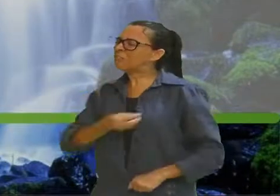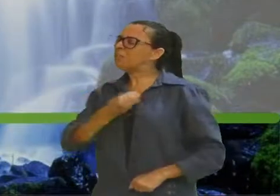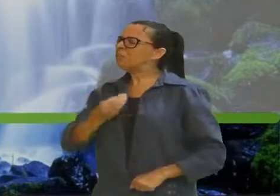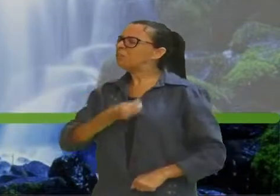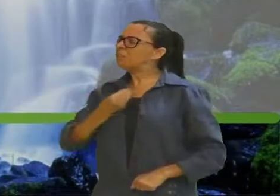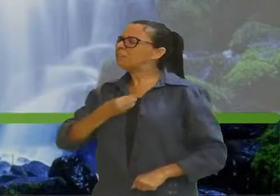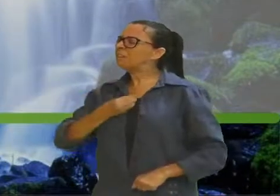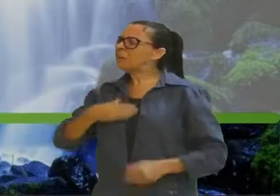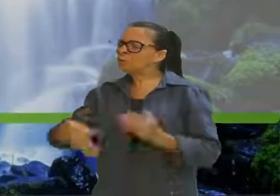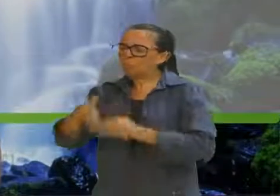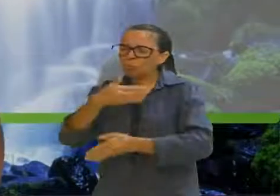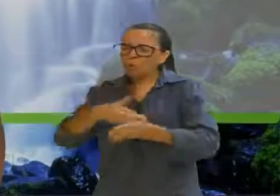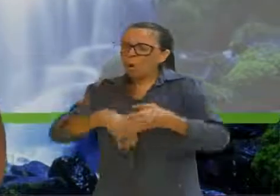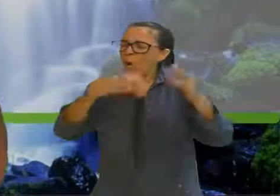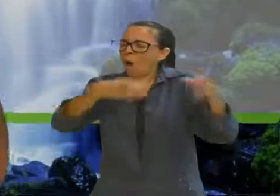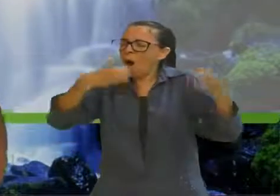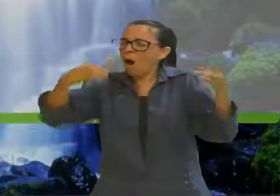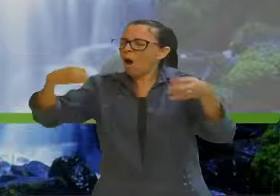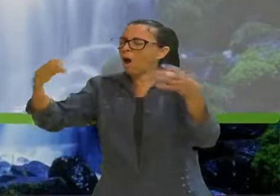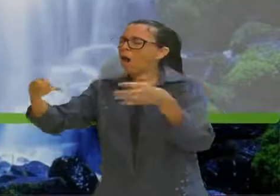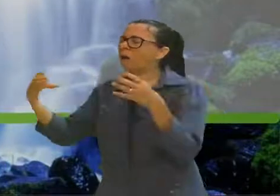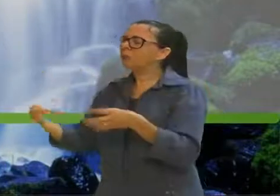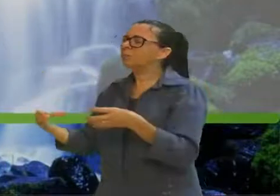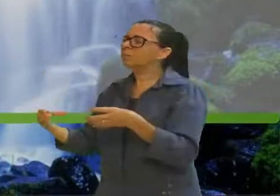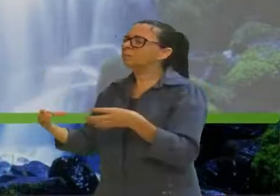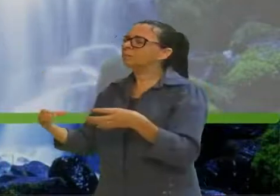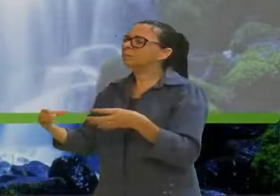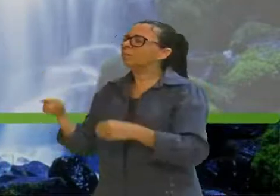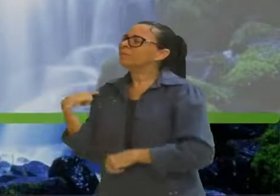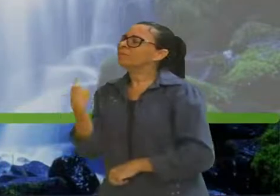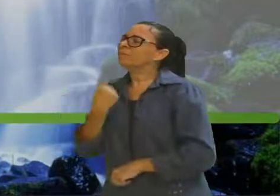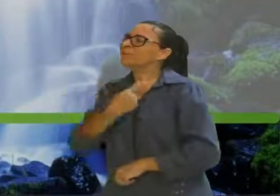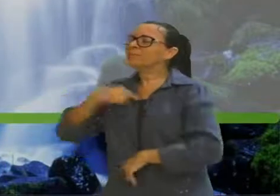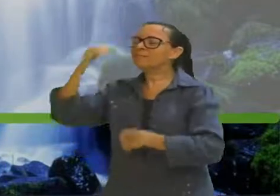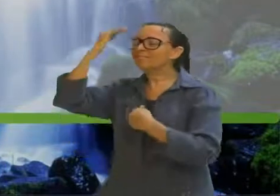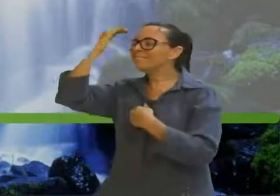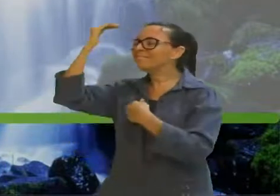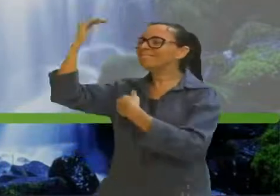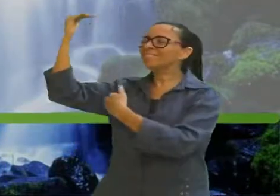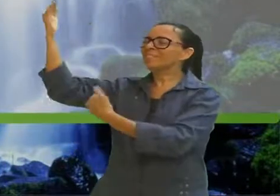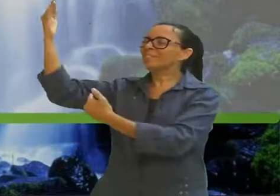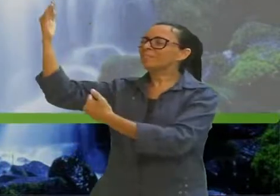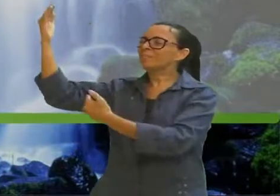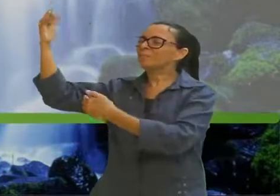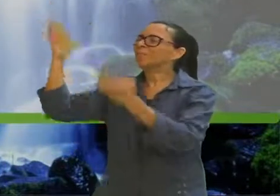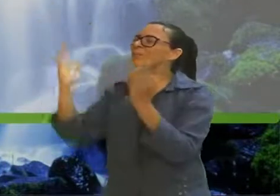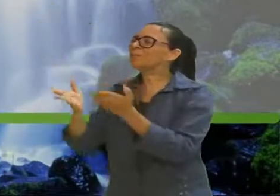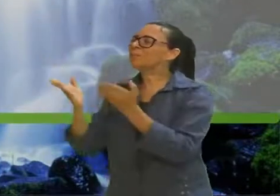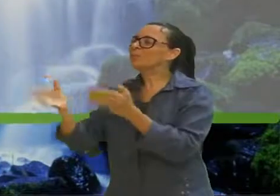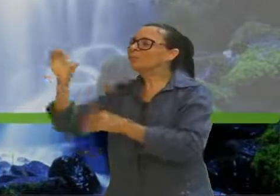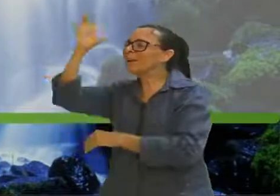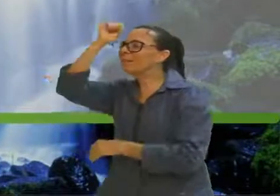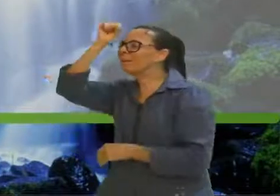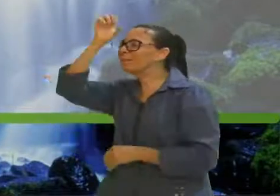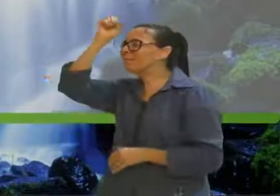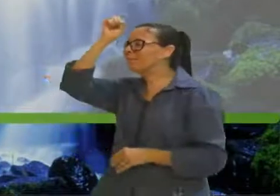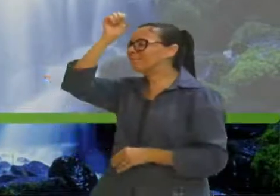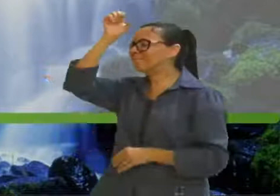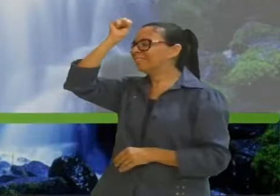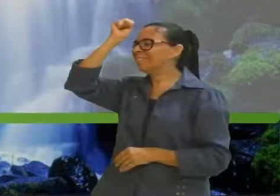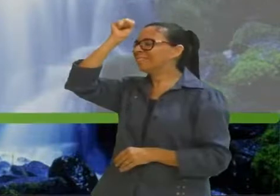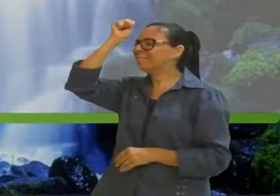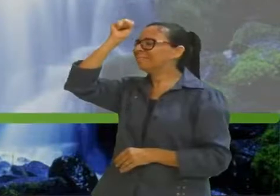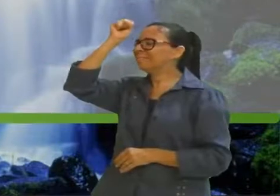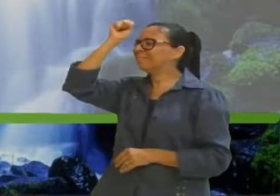Te agradecemos aqui por essa oportunidade de estarmos falando aqui da sua palavra. Que o Senhor venha ter misericórdia de